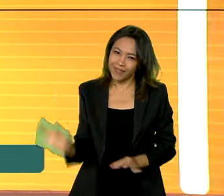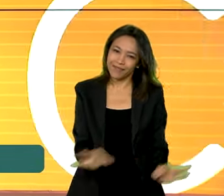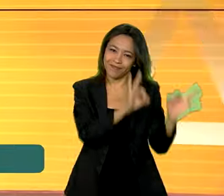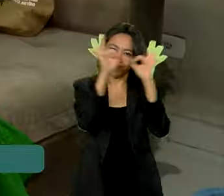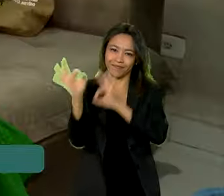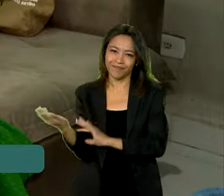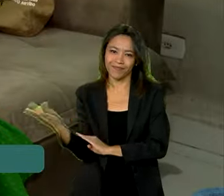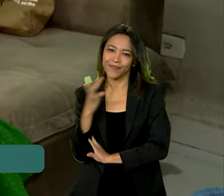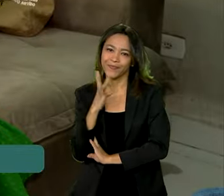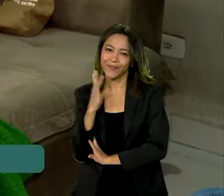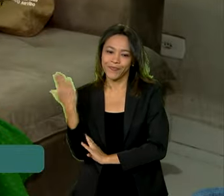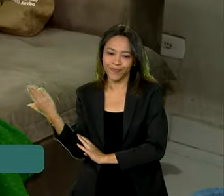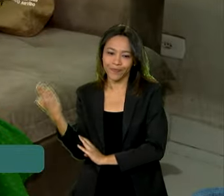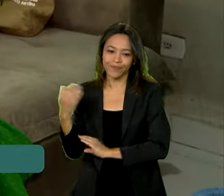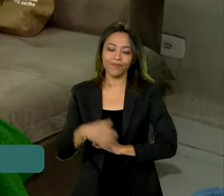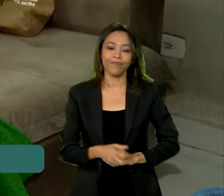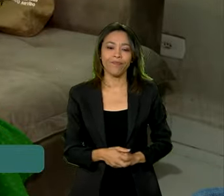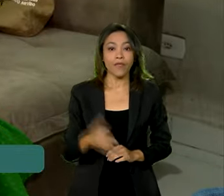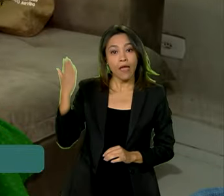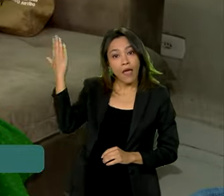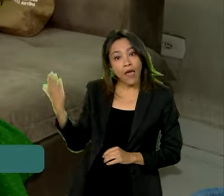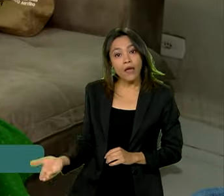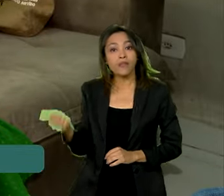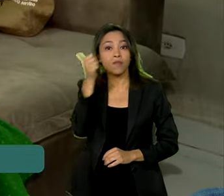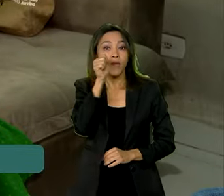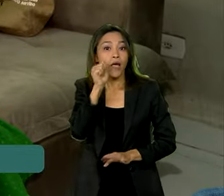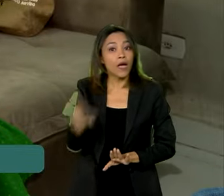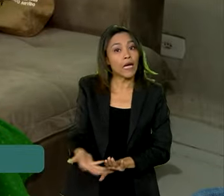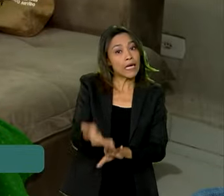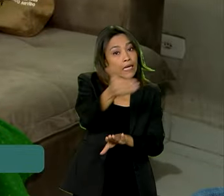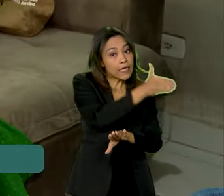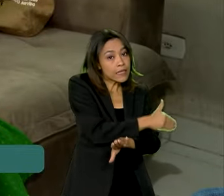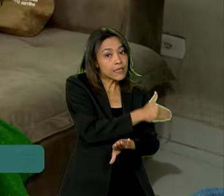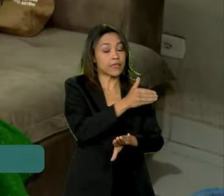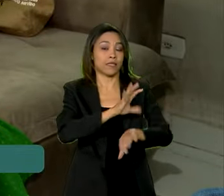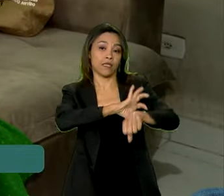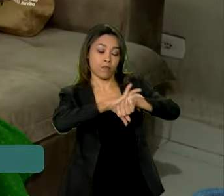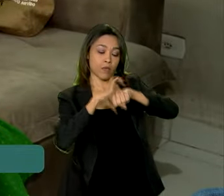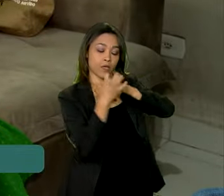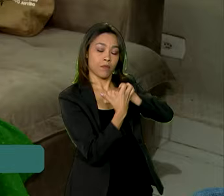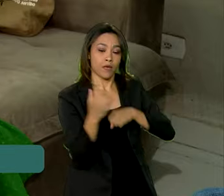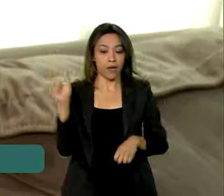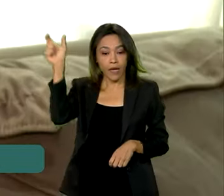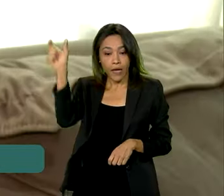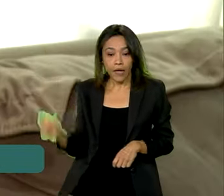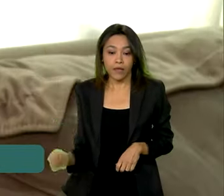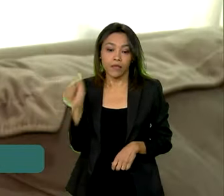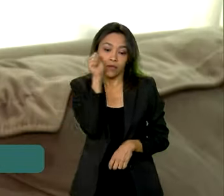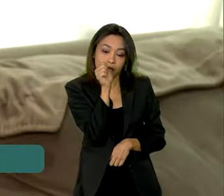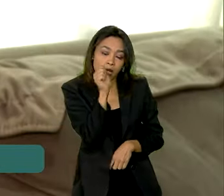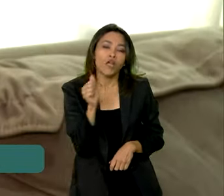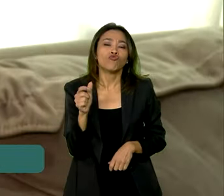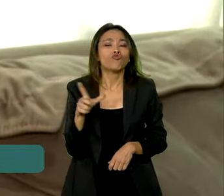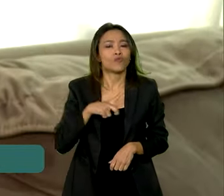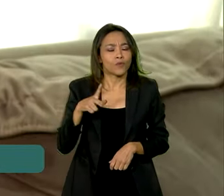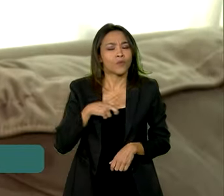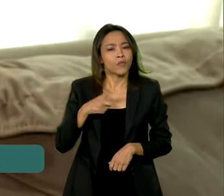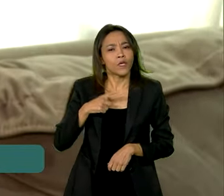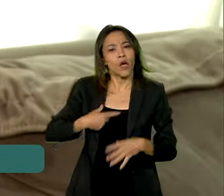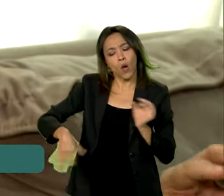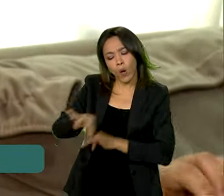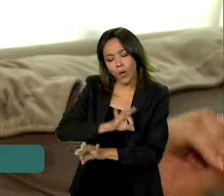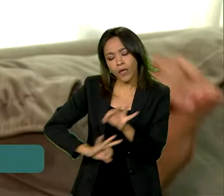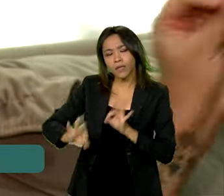Karen. Antes da pandemia de Covid-19, Laís tinha conseguido organizar as dívidas e limpar o